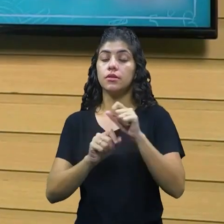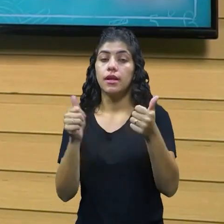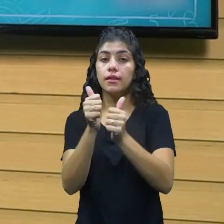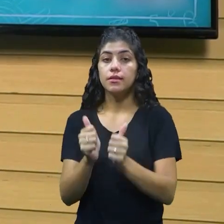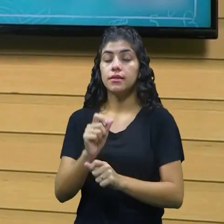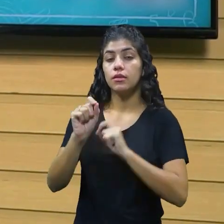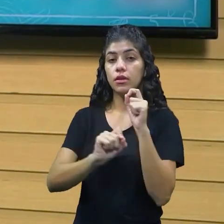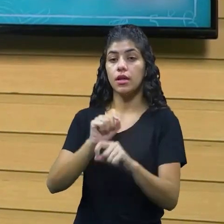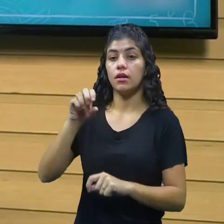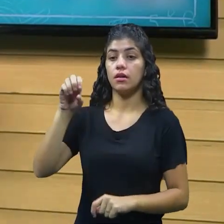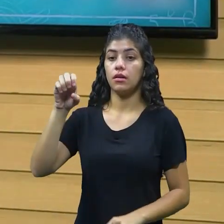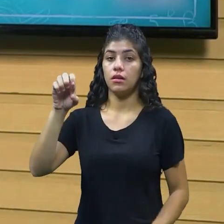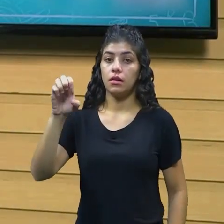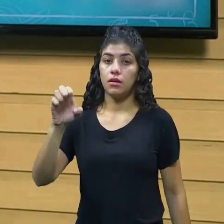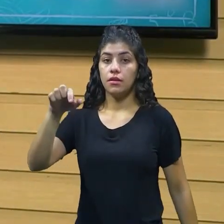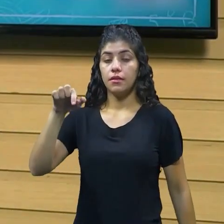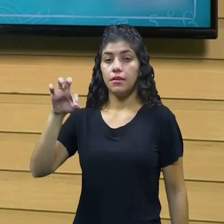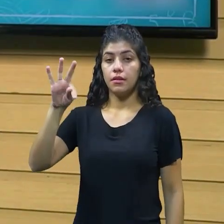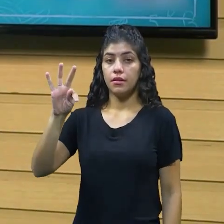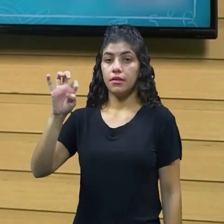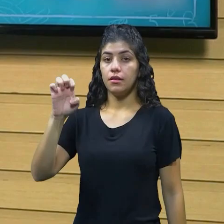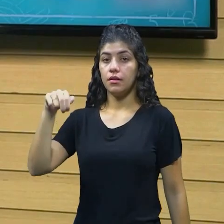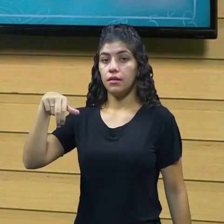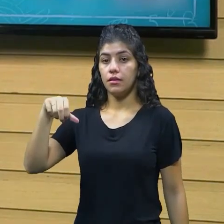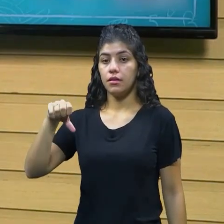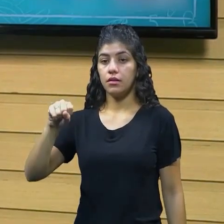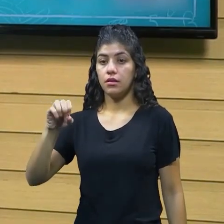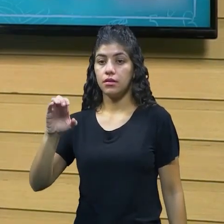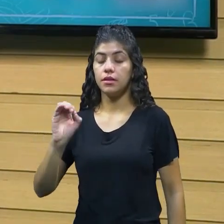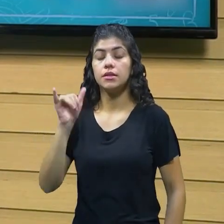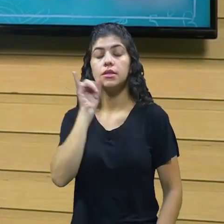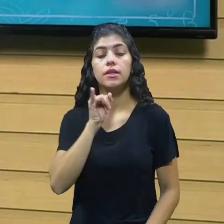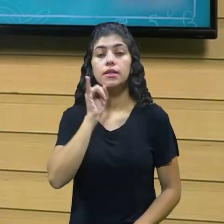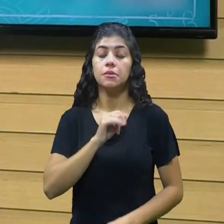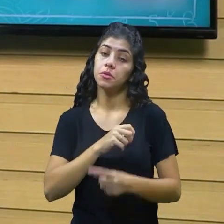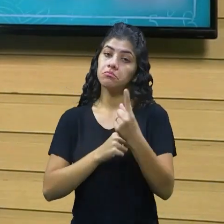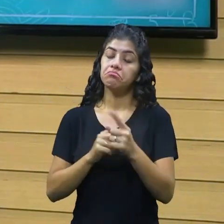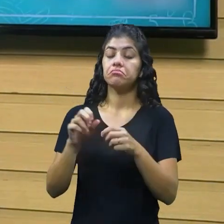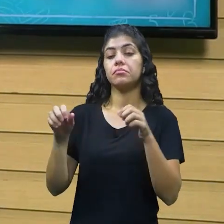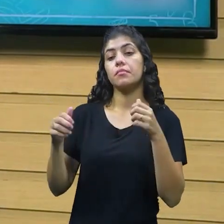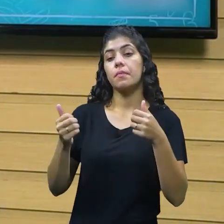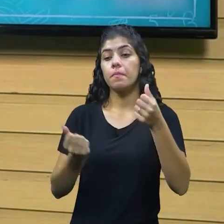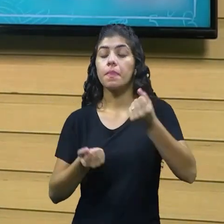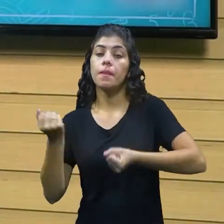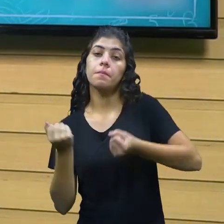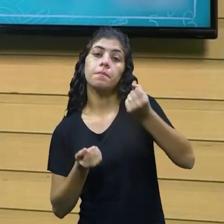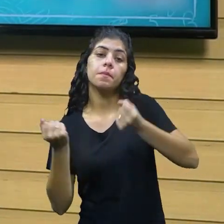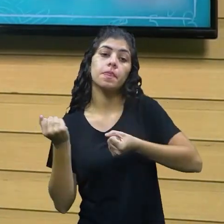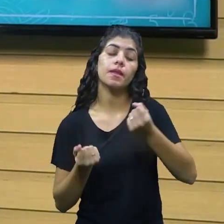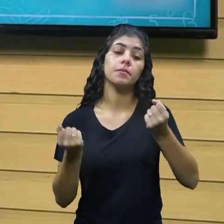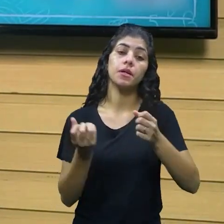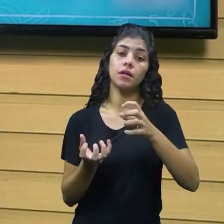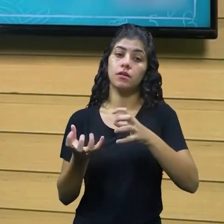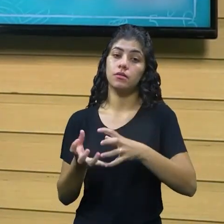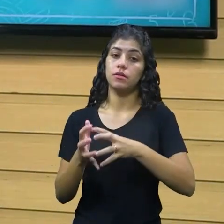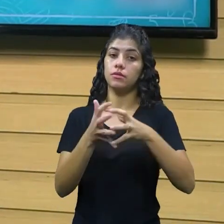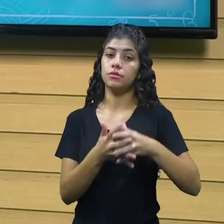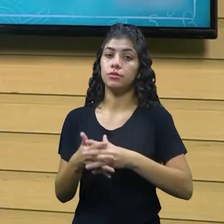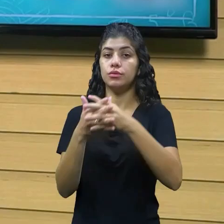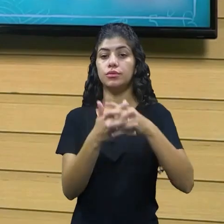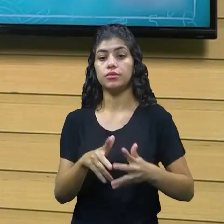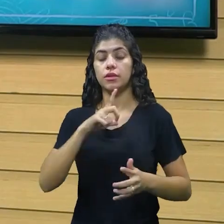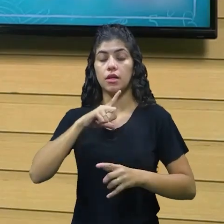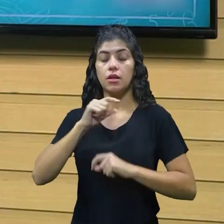exemplo, um caminhão. Nós temos aqui o exemplo do caminhão. Então um caminhão, quando ele passa em apenas uma quadra